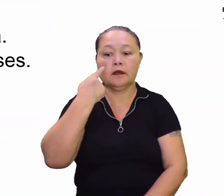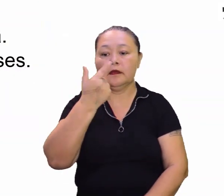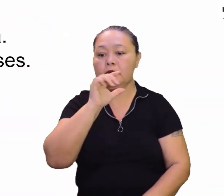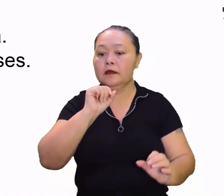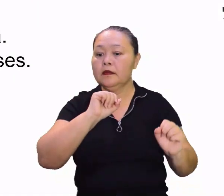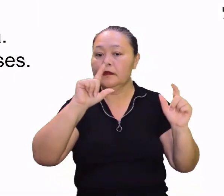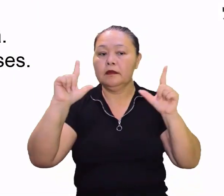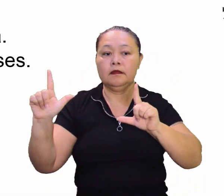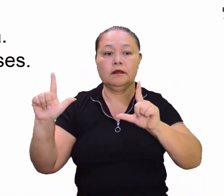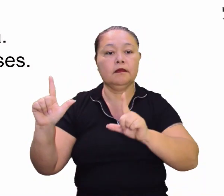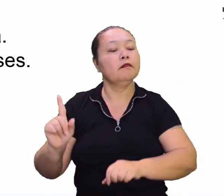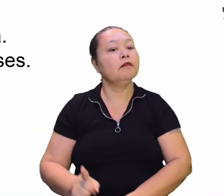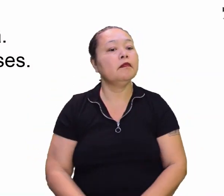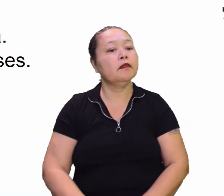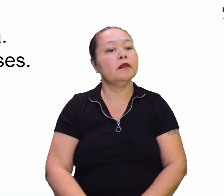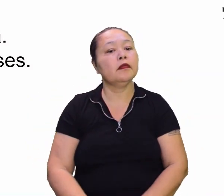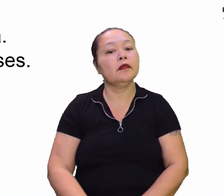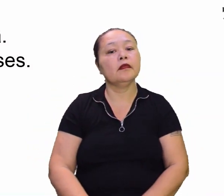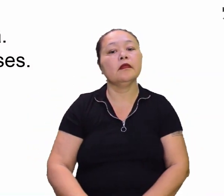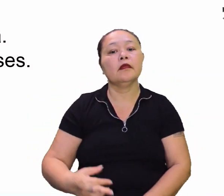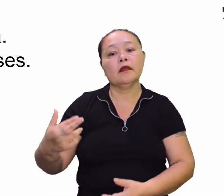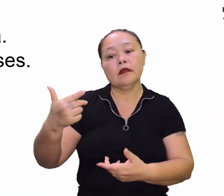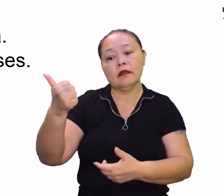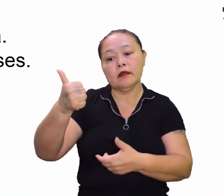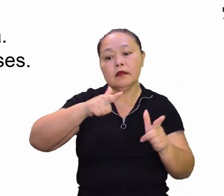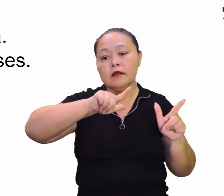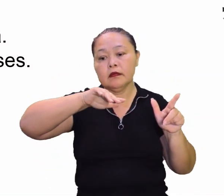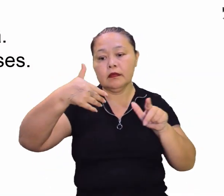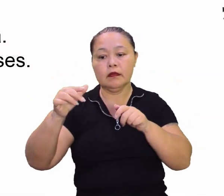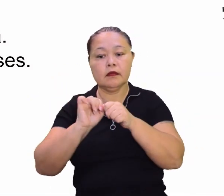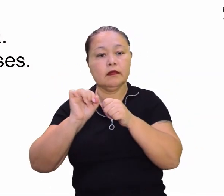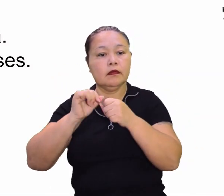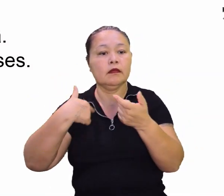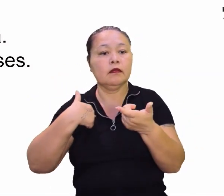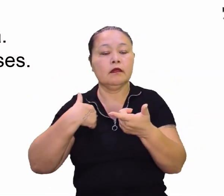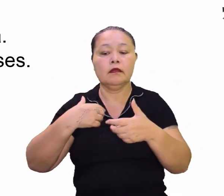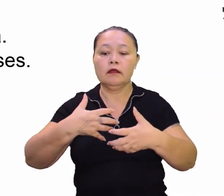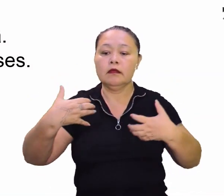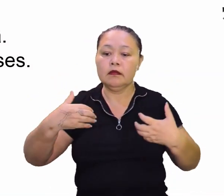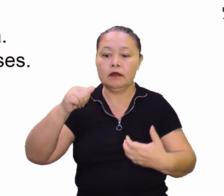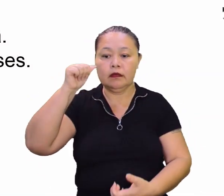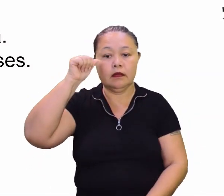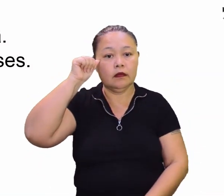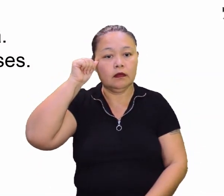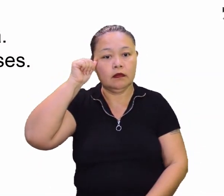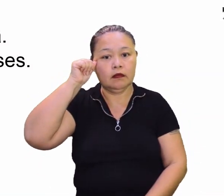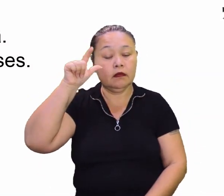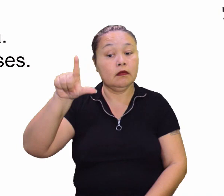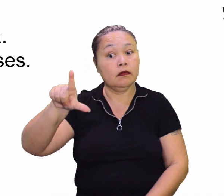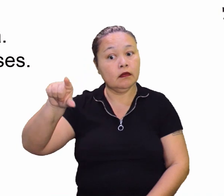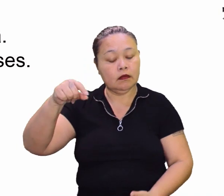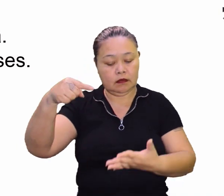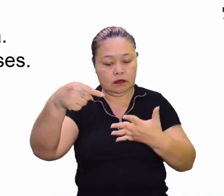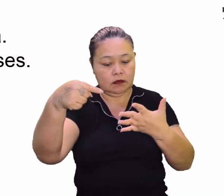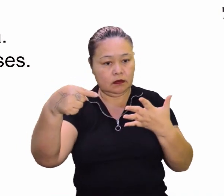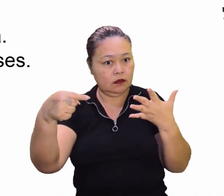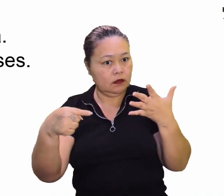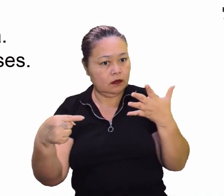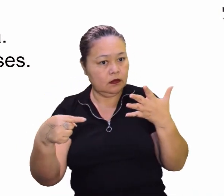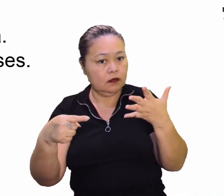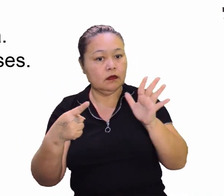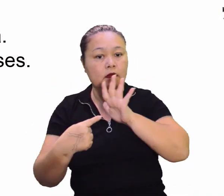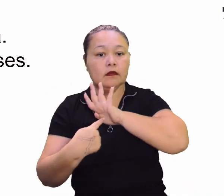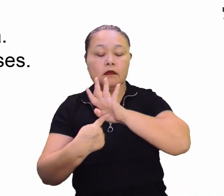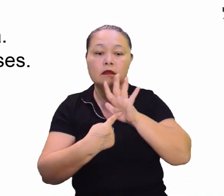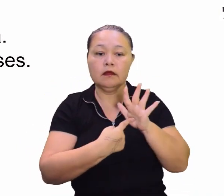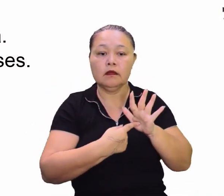tela aí, galera. Em relação à primeira geração dos tigres asiáticos, marque a